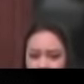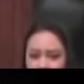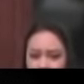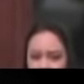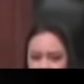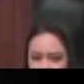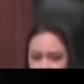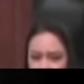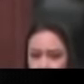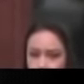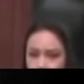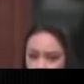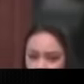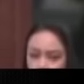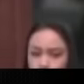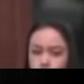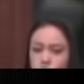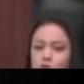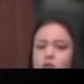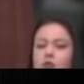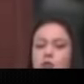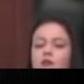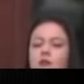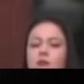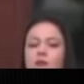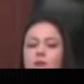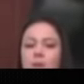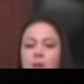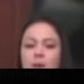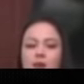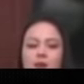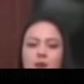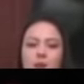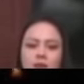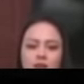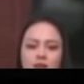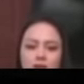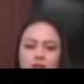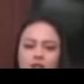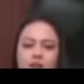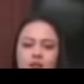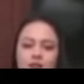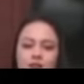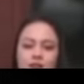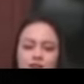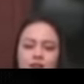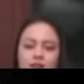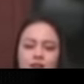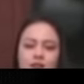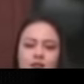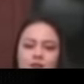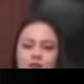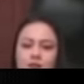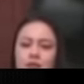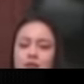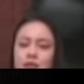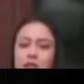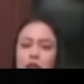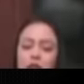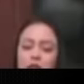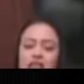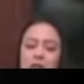único caso que nós usamos, nós não definiríamos e declinaríamos para o órgão competente... Mas a